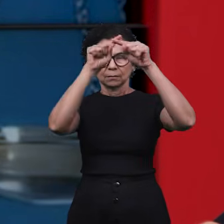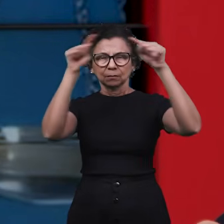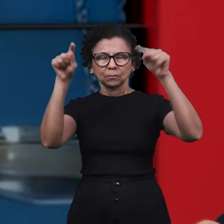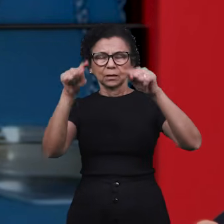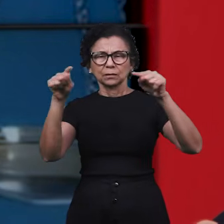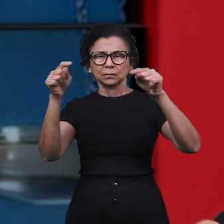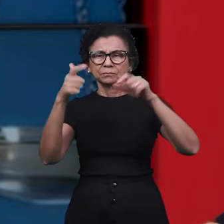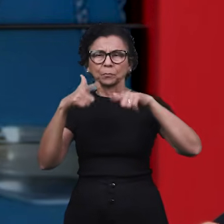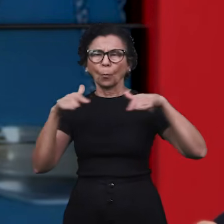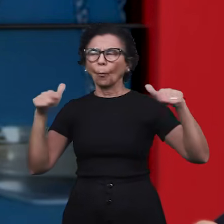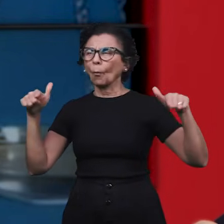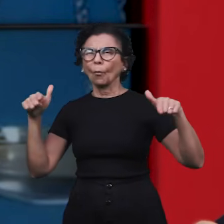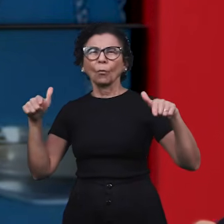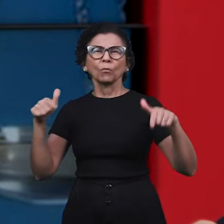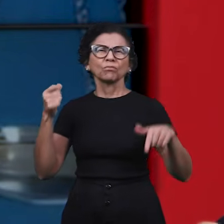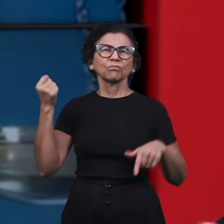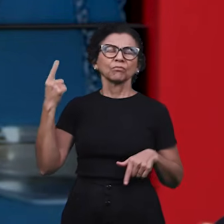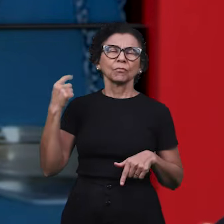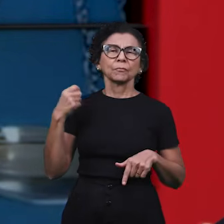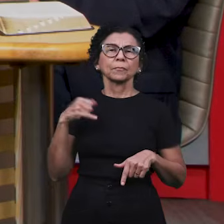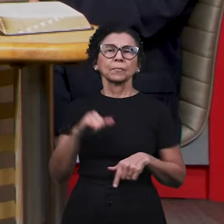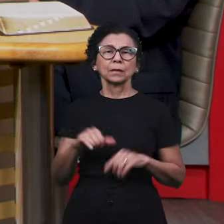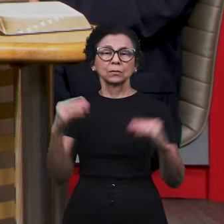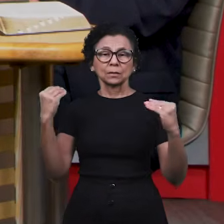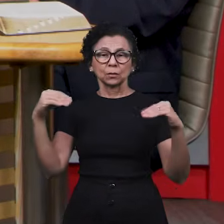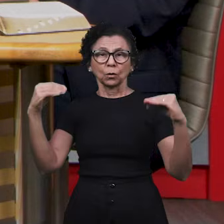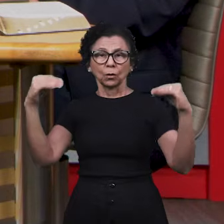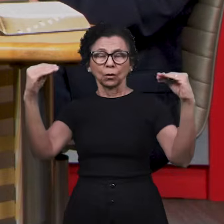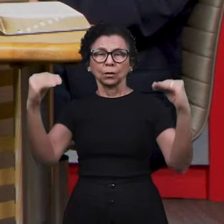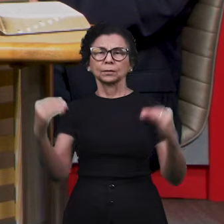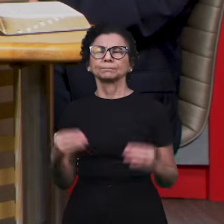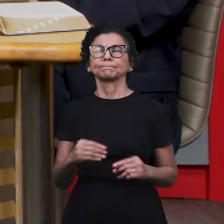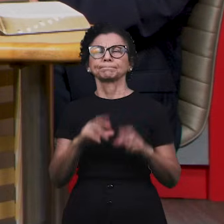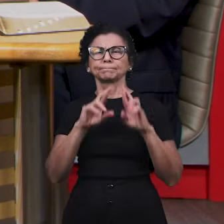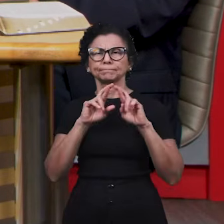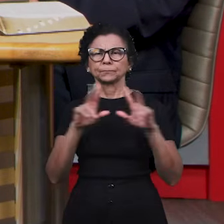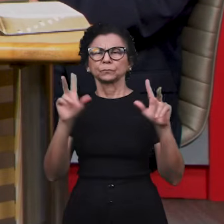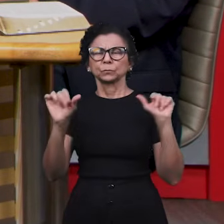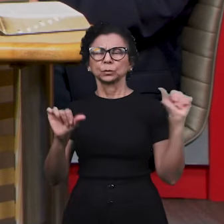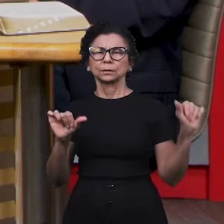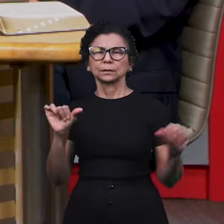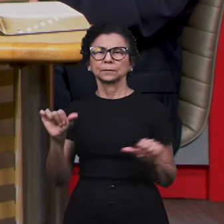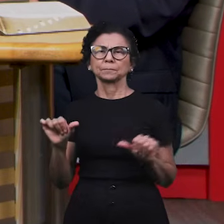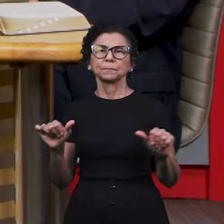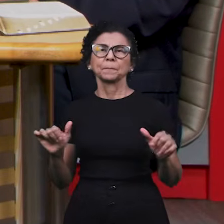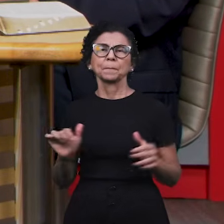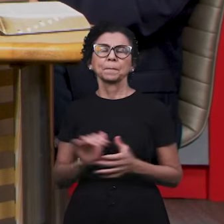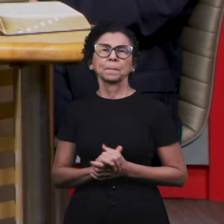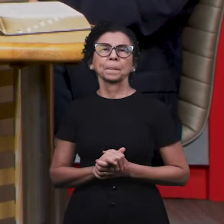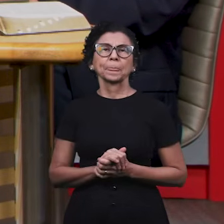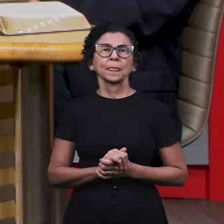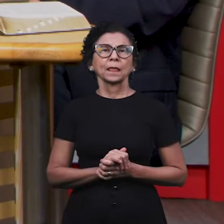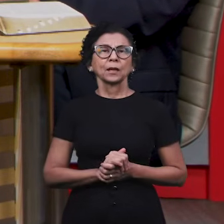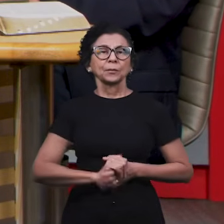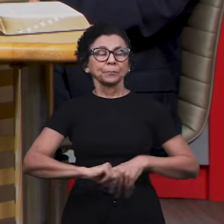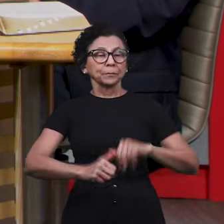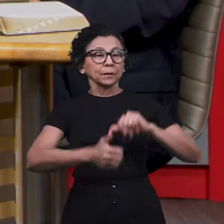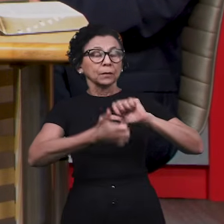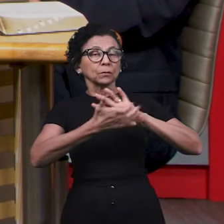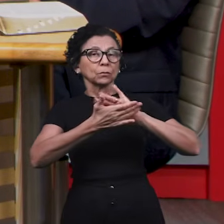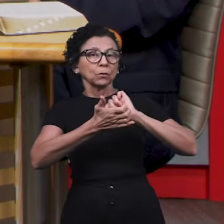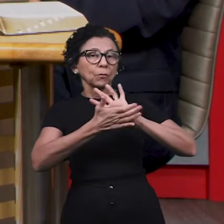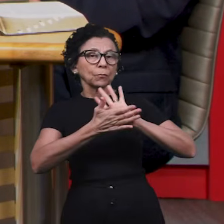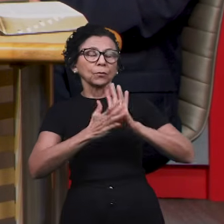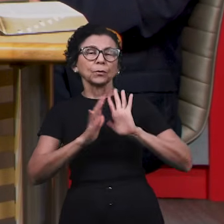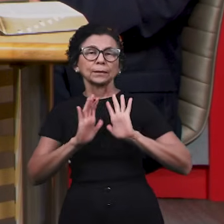para o principal, que é a revelação do Senhor. Essa importância também do louvor, a gente pode observar que é no momento pré-culto,